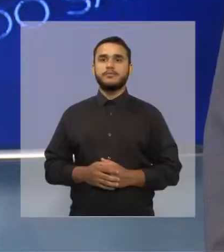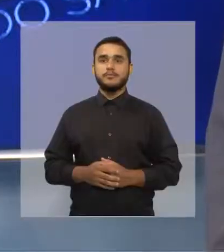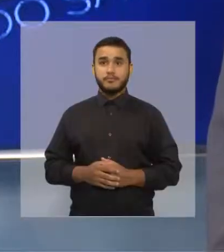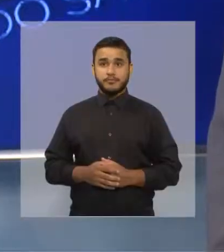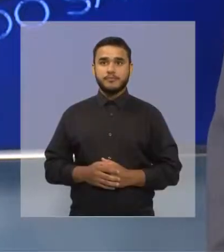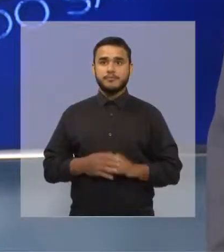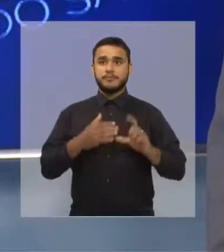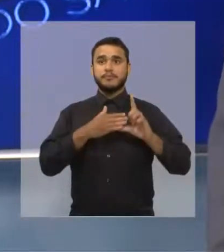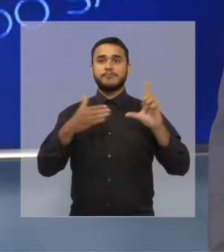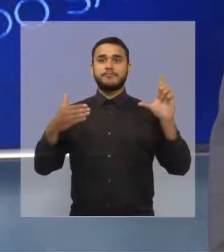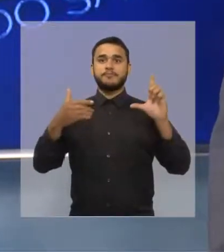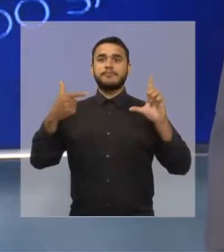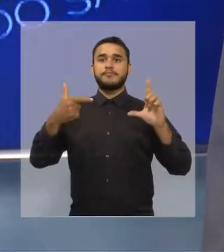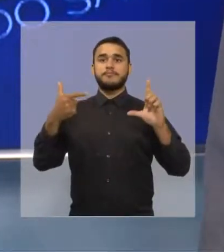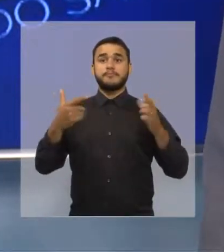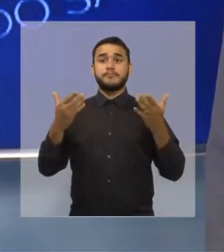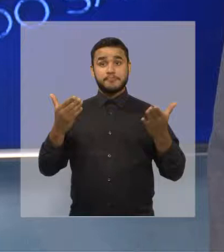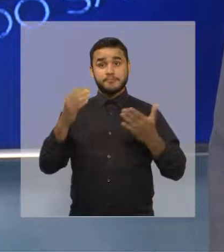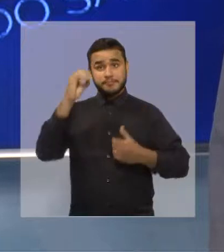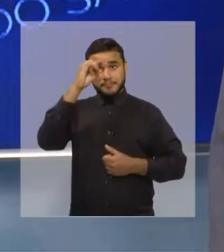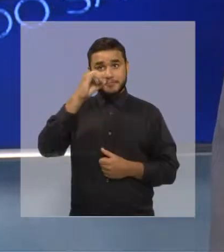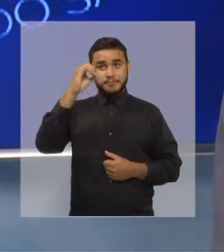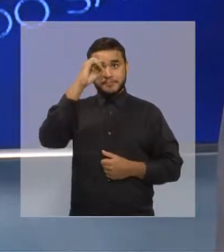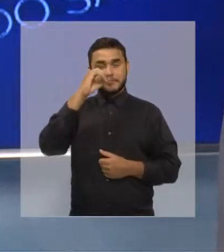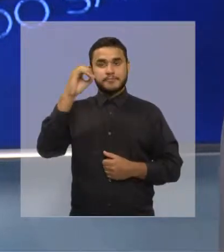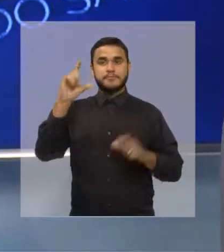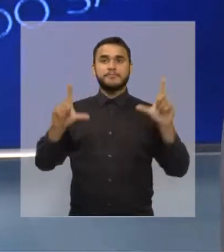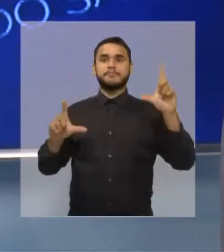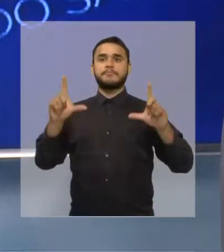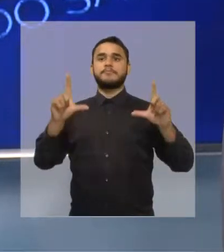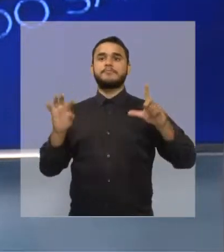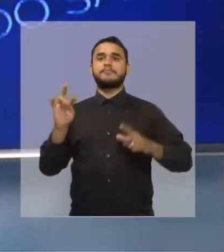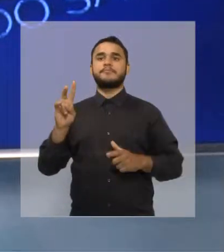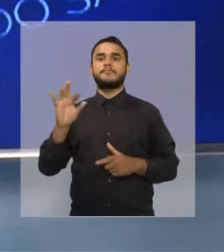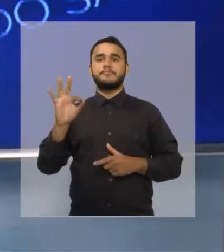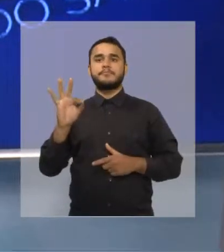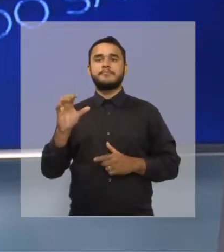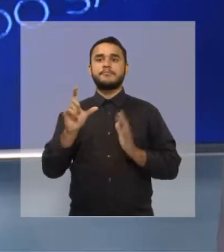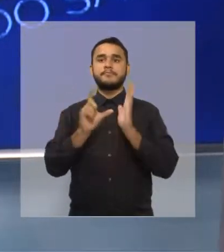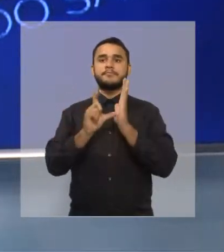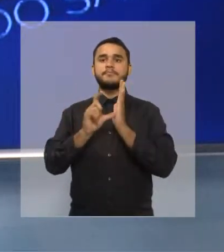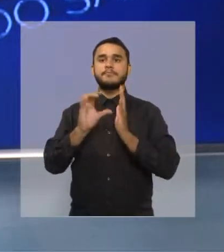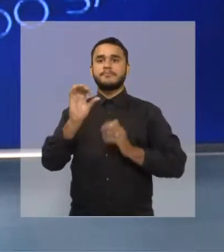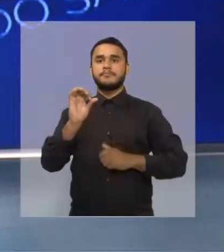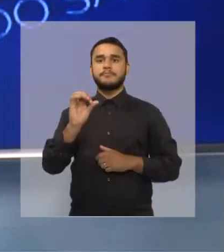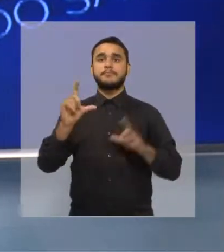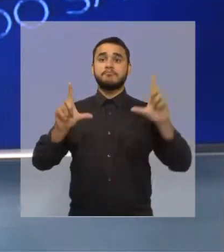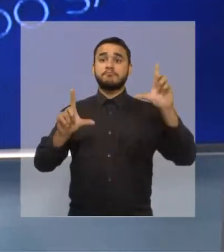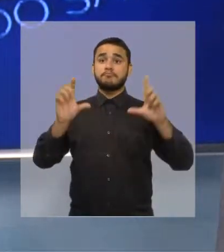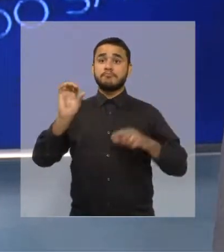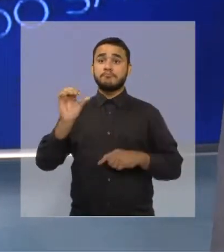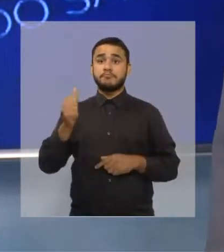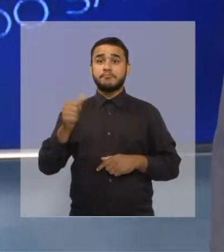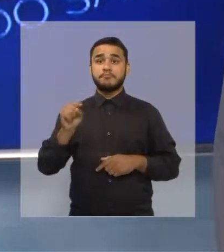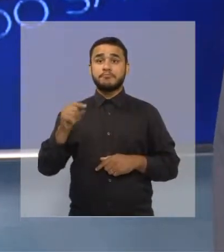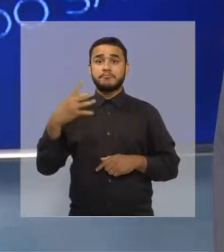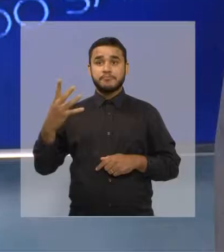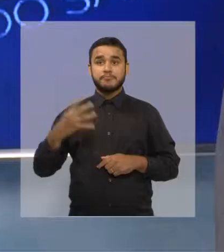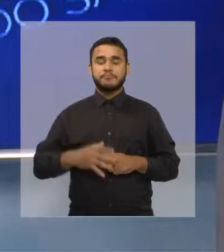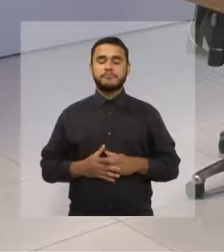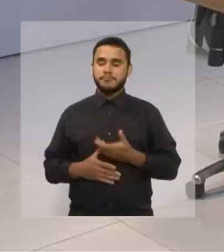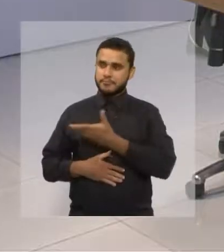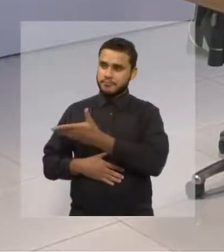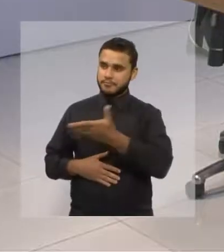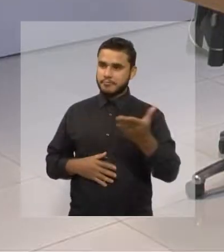De volta com o segundo bloco do programa Observatório pela TV Fortaleza, canal 6 da Multiplay, 61.4 digital. Hoje com as participações